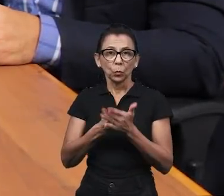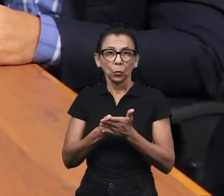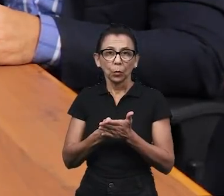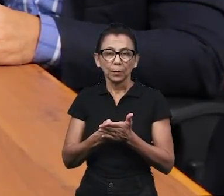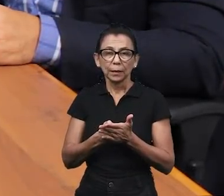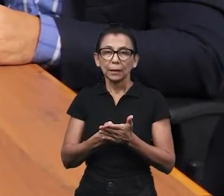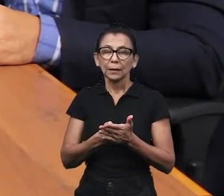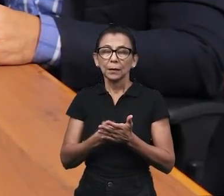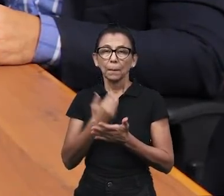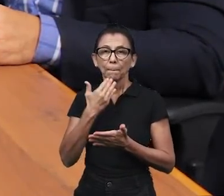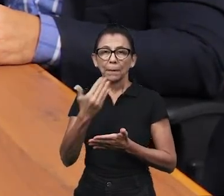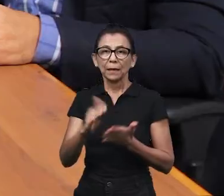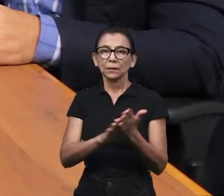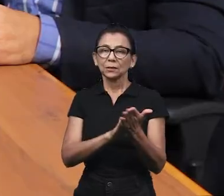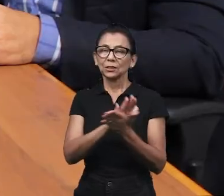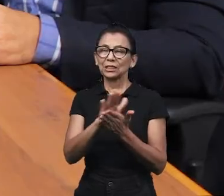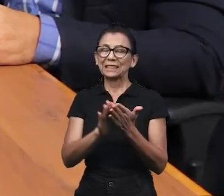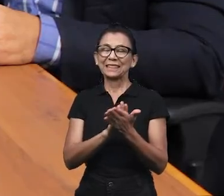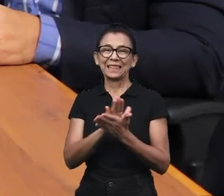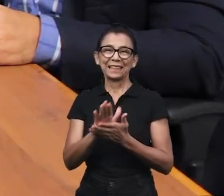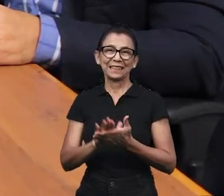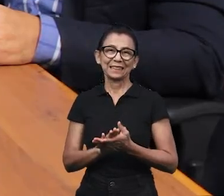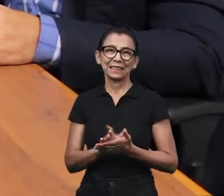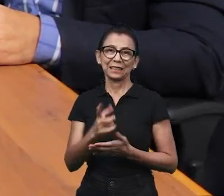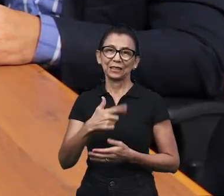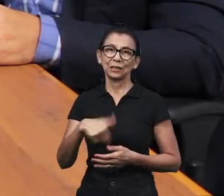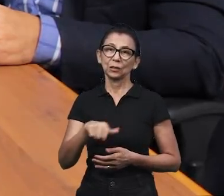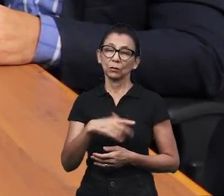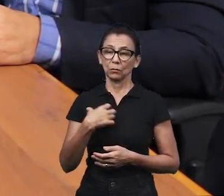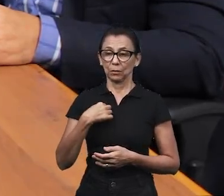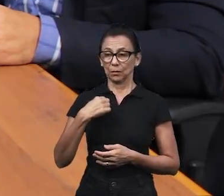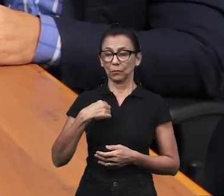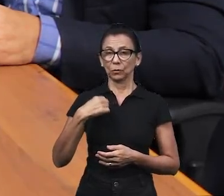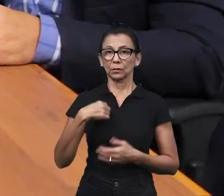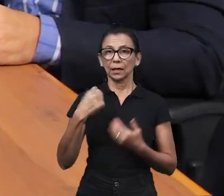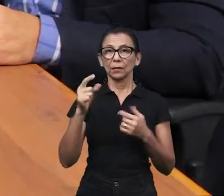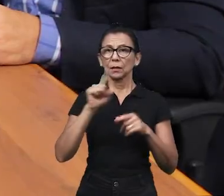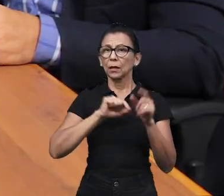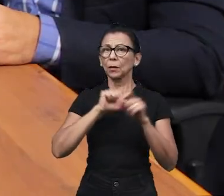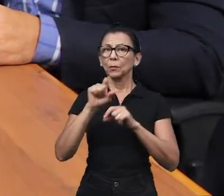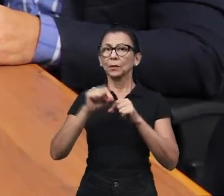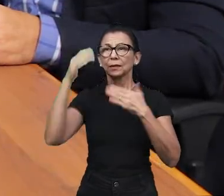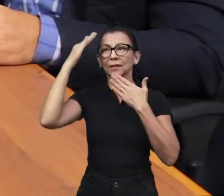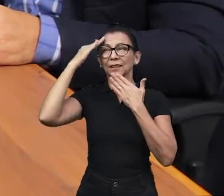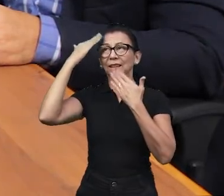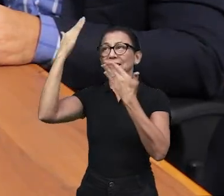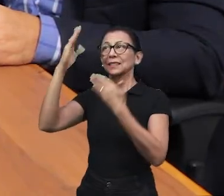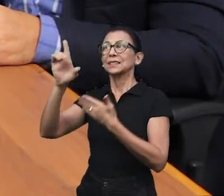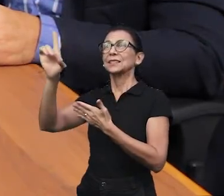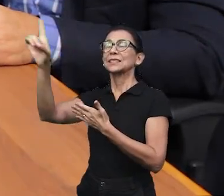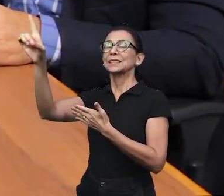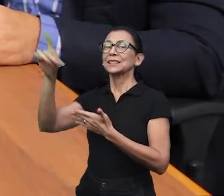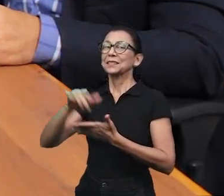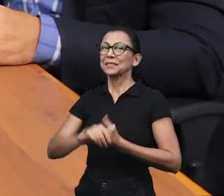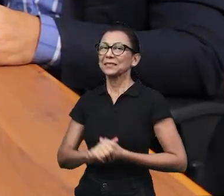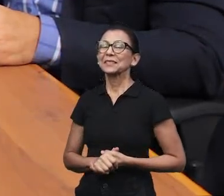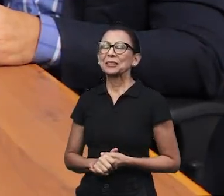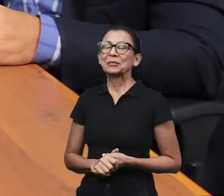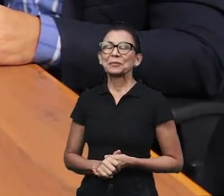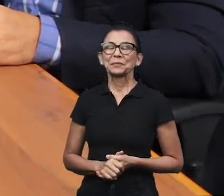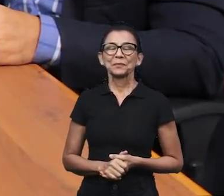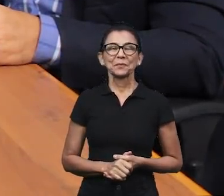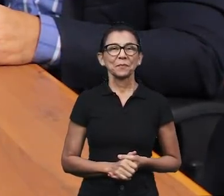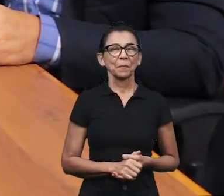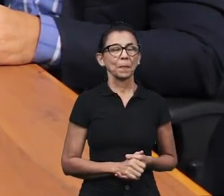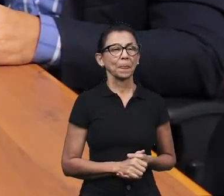é a entrega ao Senhor. E nós lembramos, né, Josias, do primeiro voluntário, nós podemos dizer aqui, né, no início